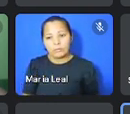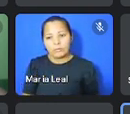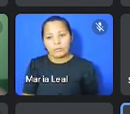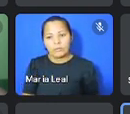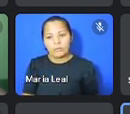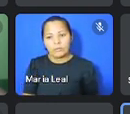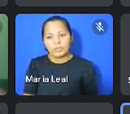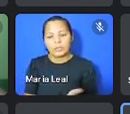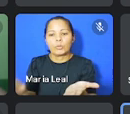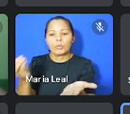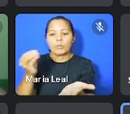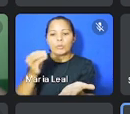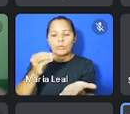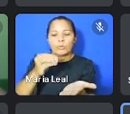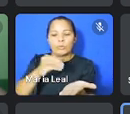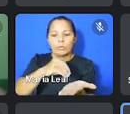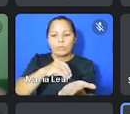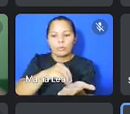recoloca a quantidade